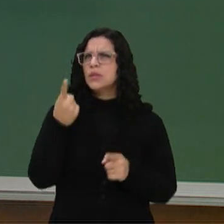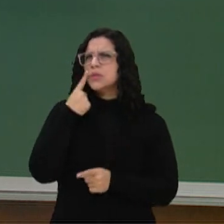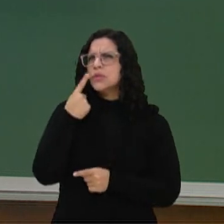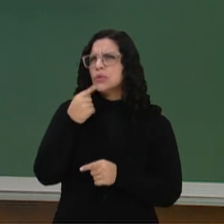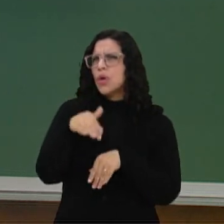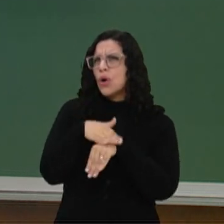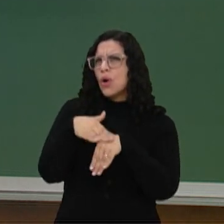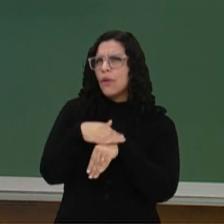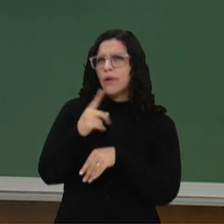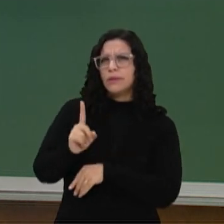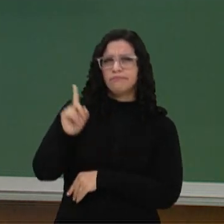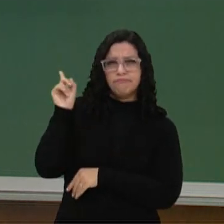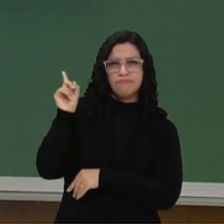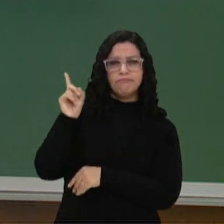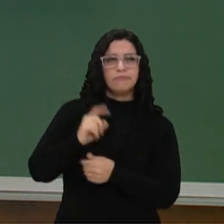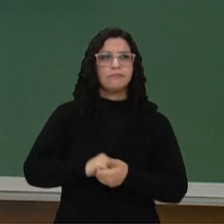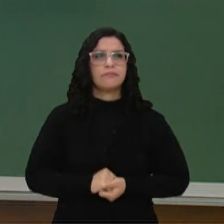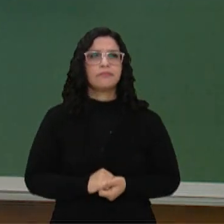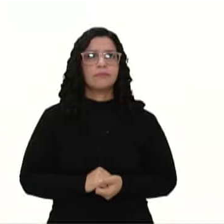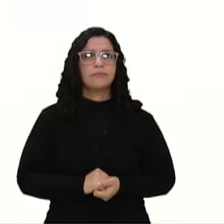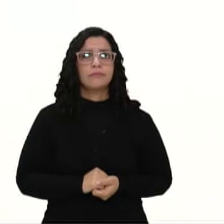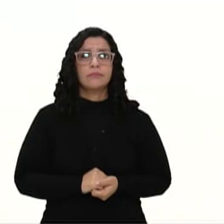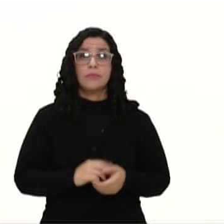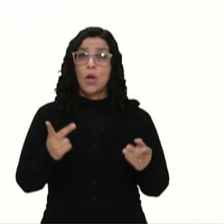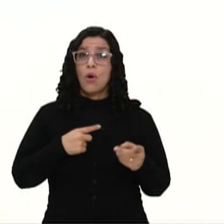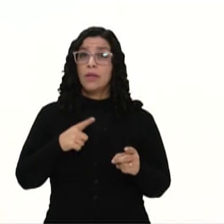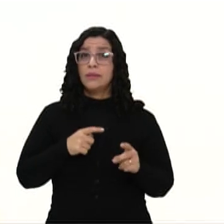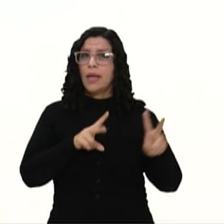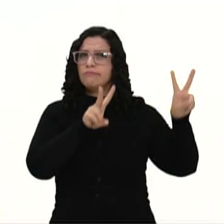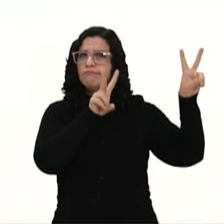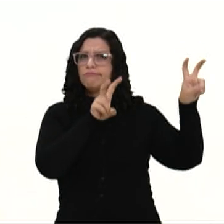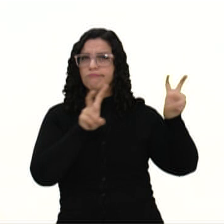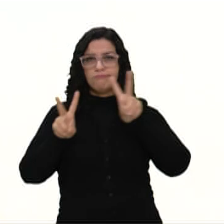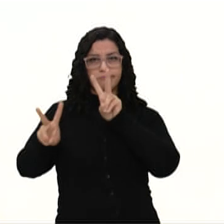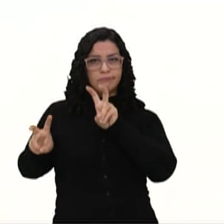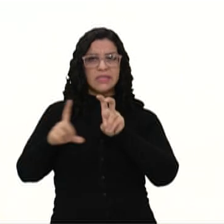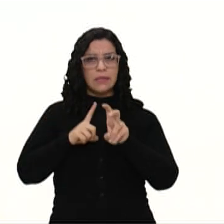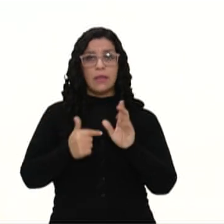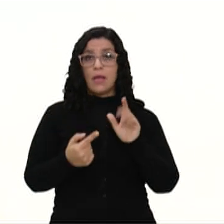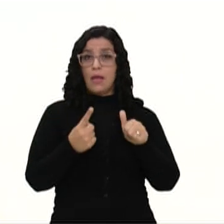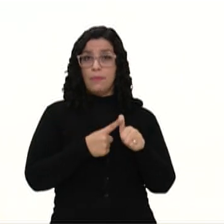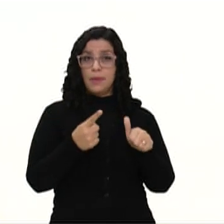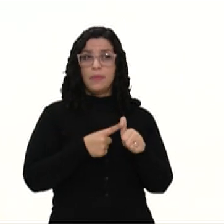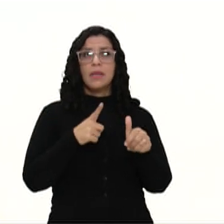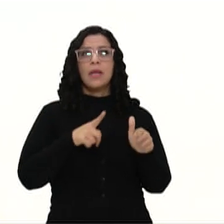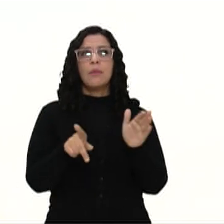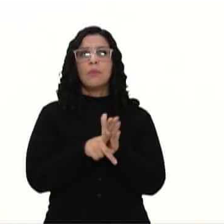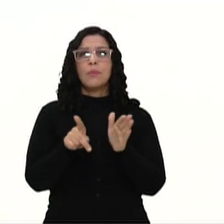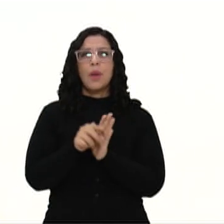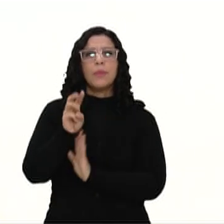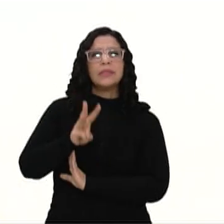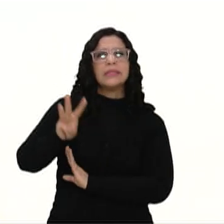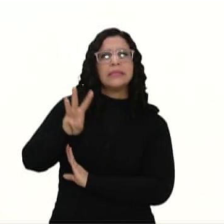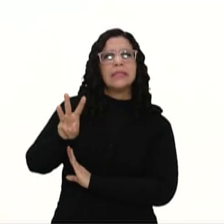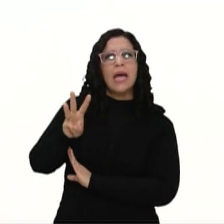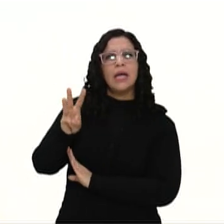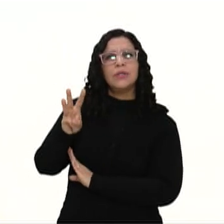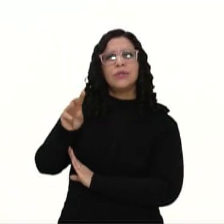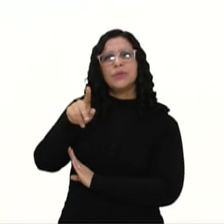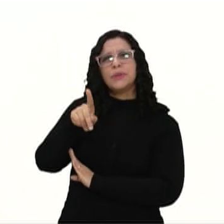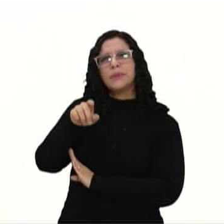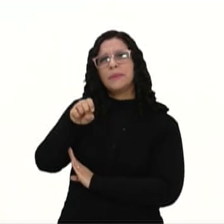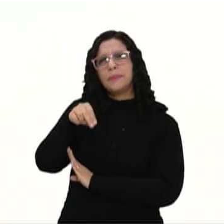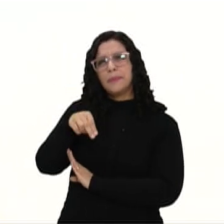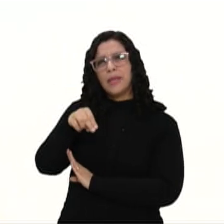começo de conversa comigo. Temos aqui duas citações. A primeira retirada do site Pensador e não